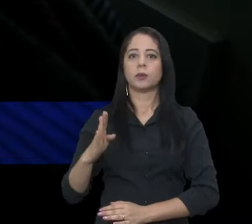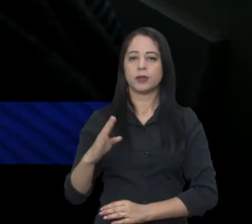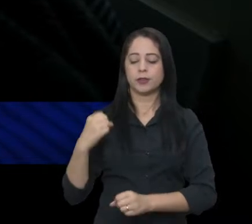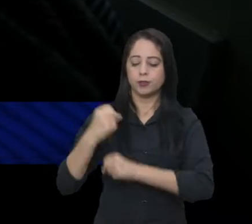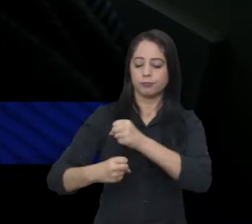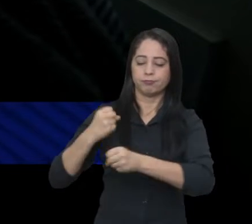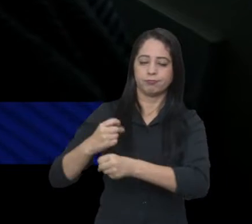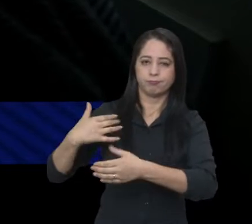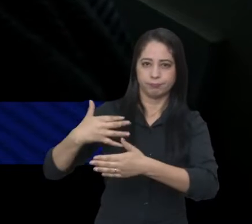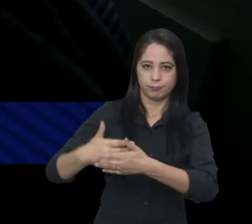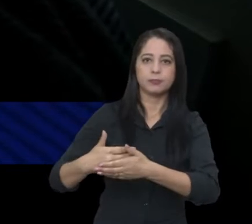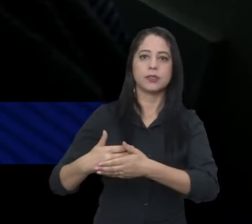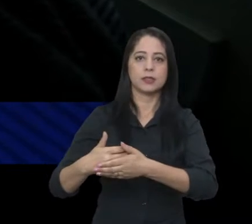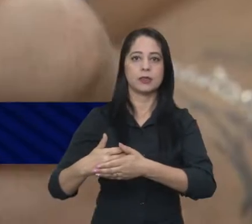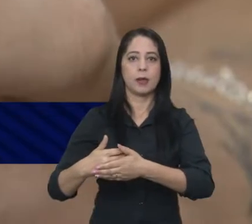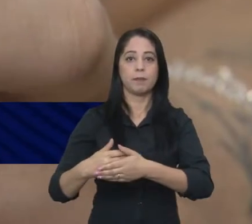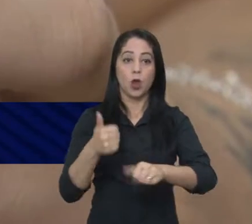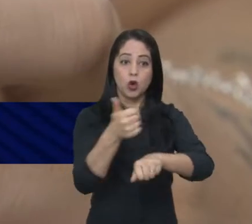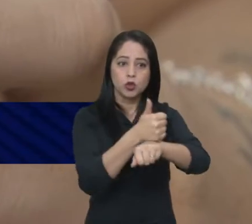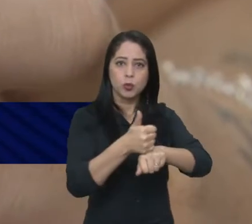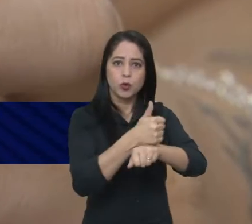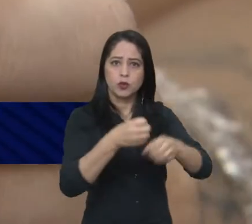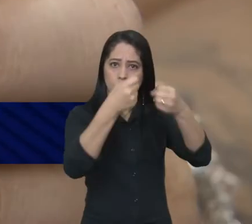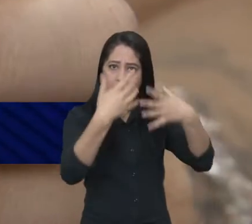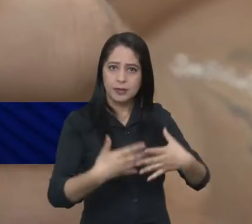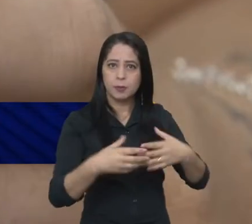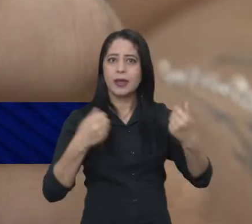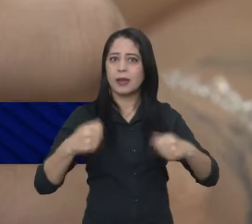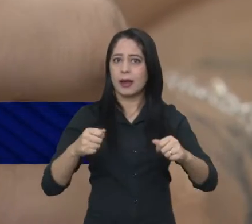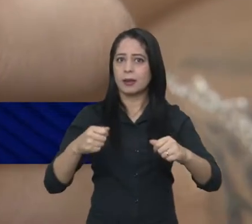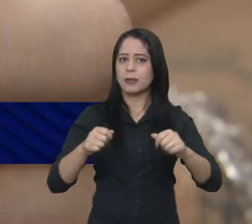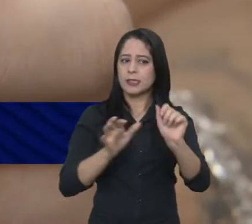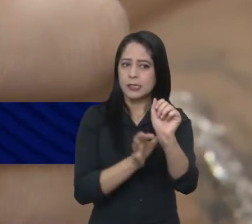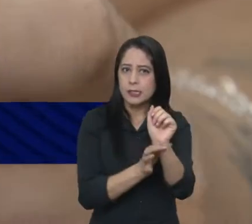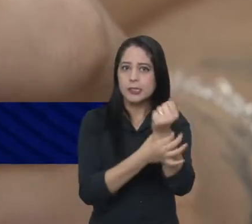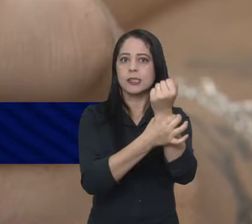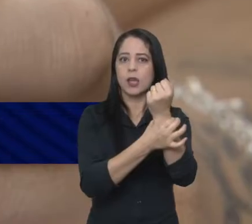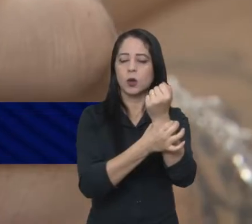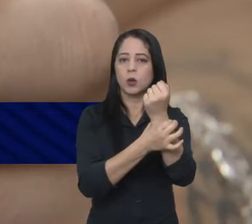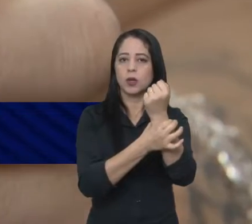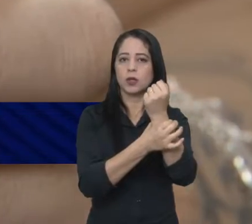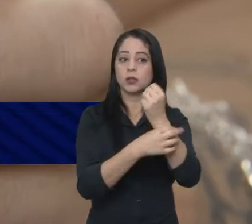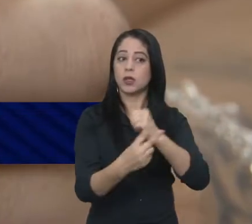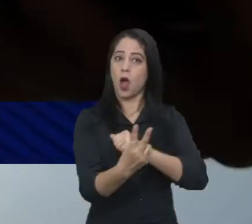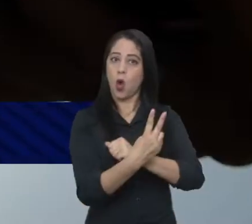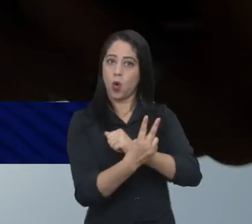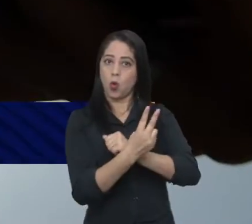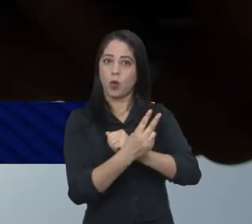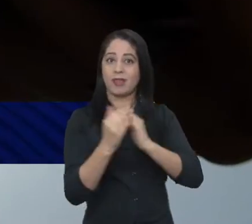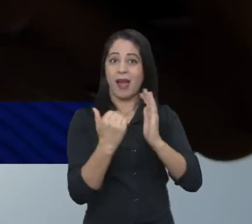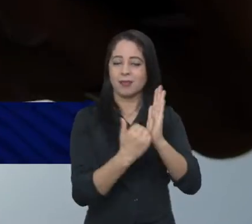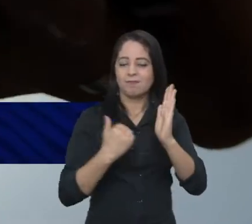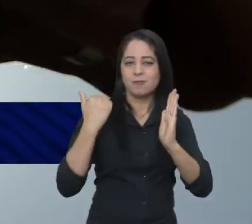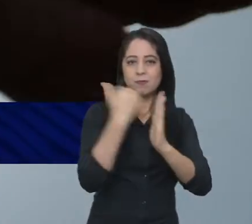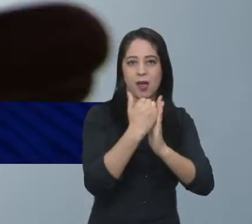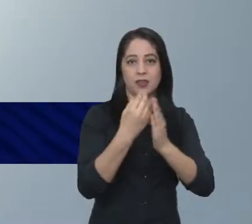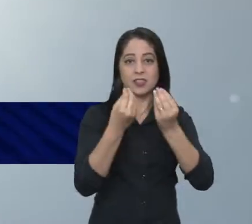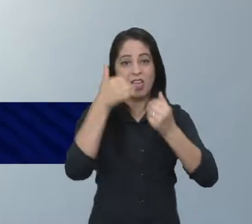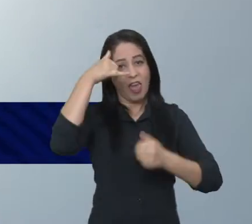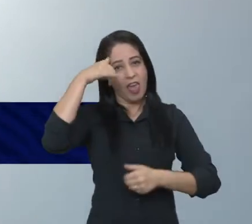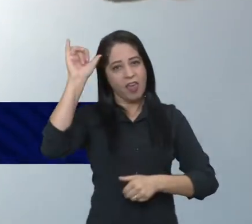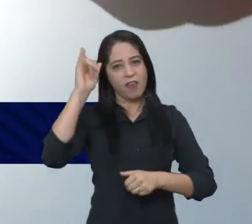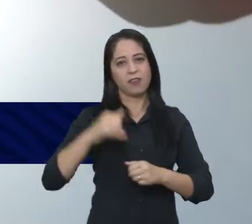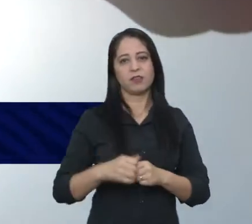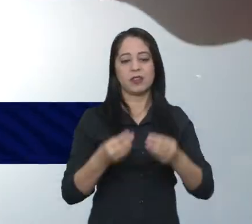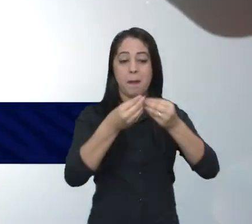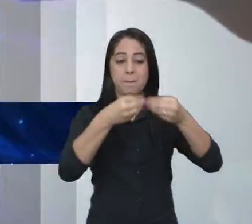493% no Brasil nos últimos anos. Especialistas reforçam os cuidados que devemos ter com as informações pessoais para